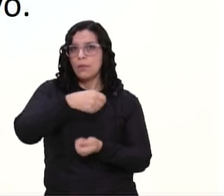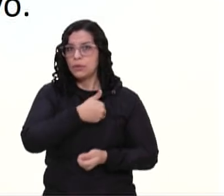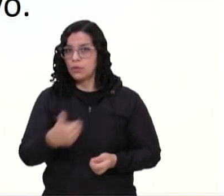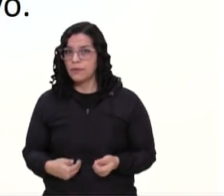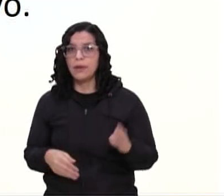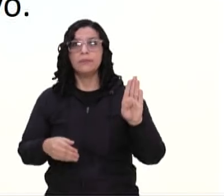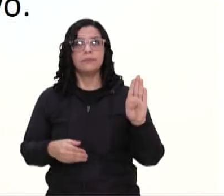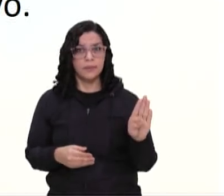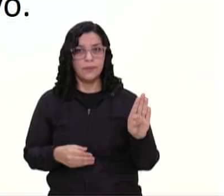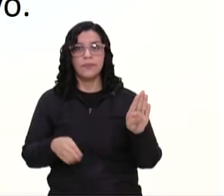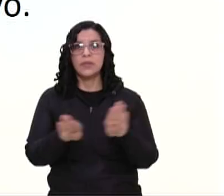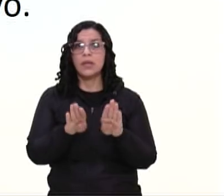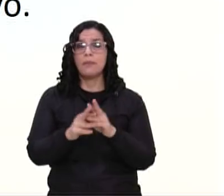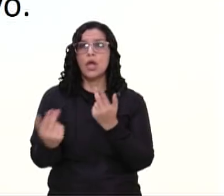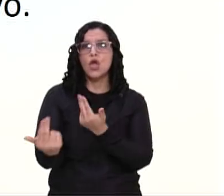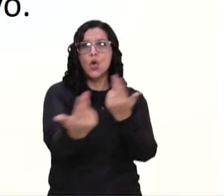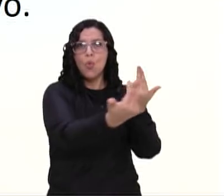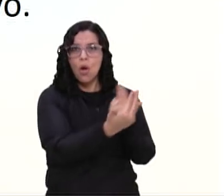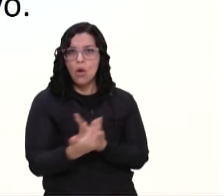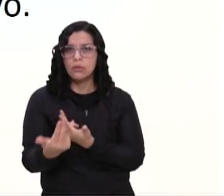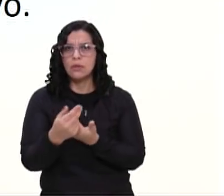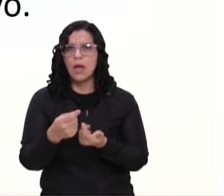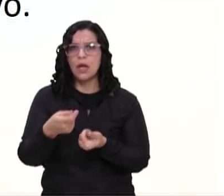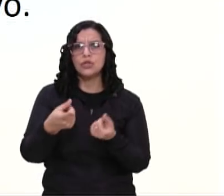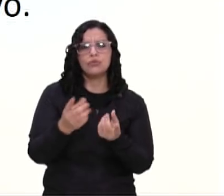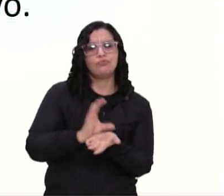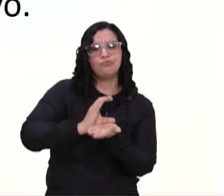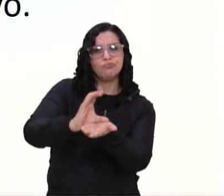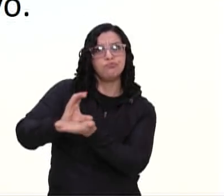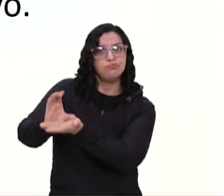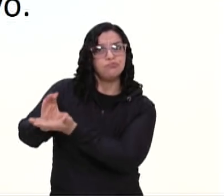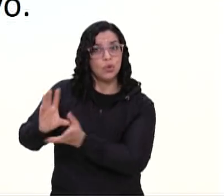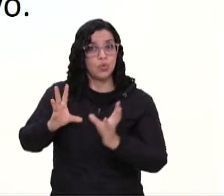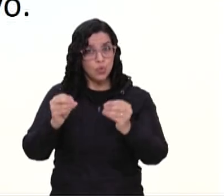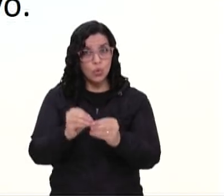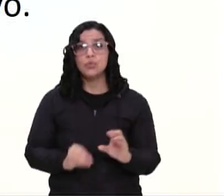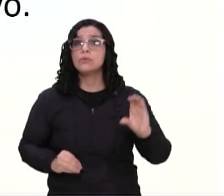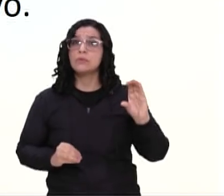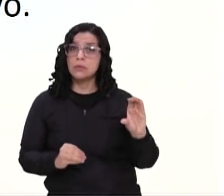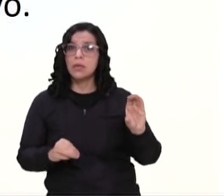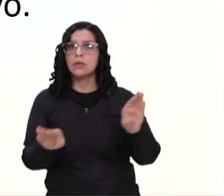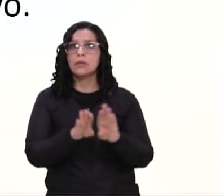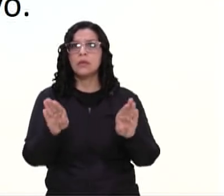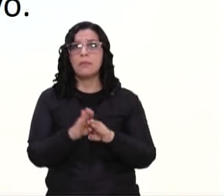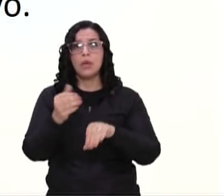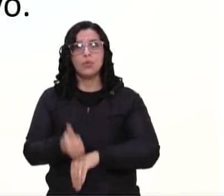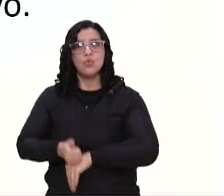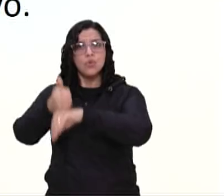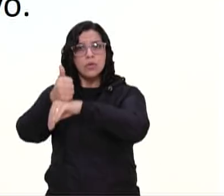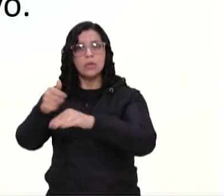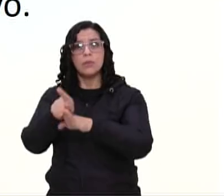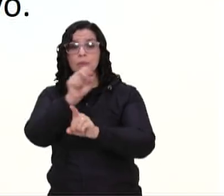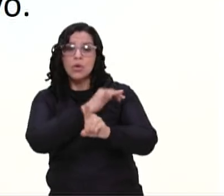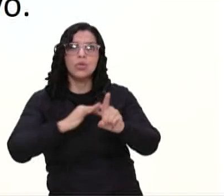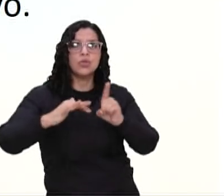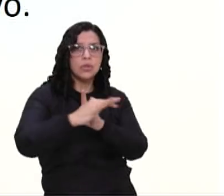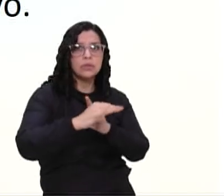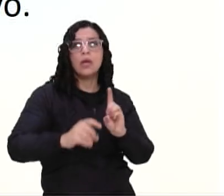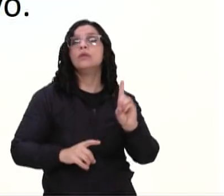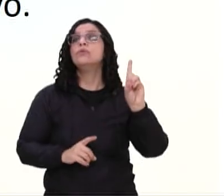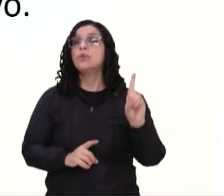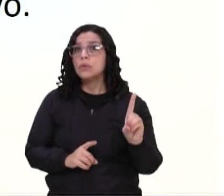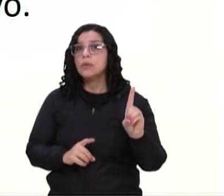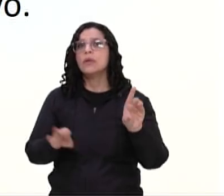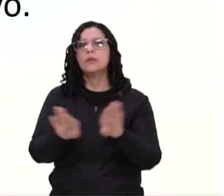governo, B, a igual distribuição de renda entre a população, C, a hierarquização da sociedade ou D,